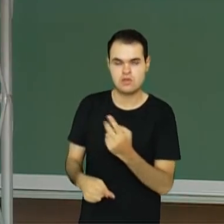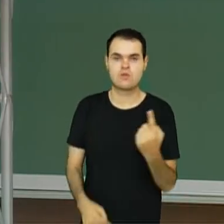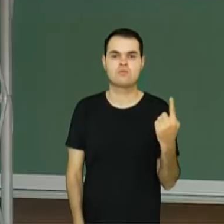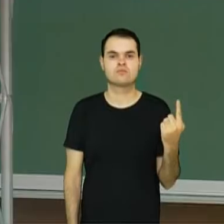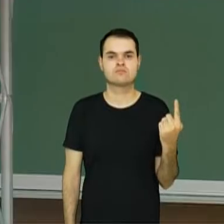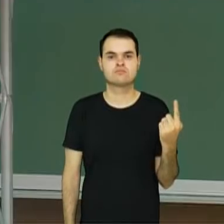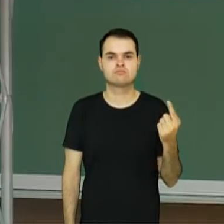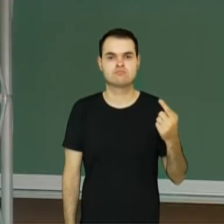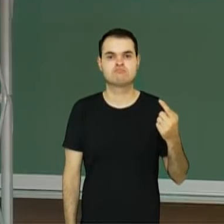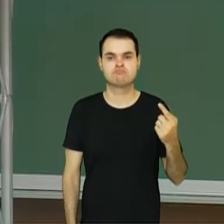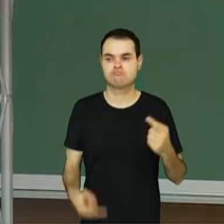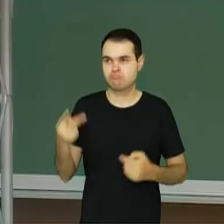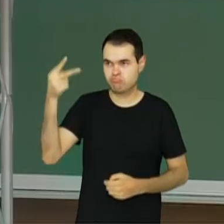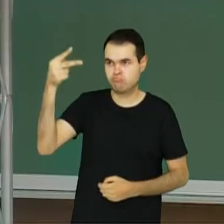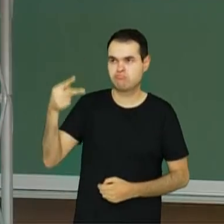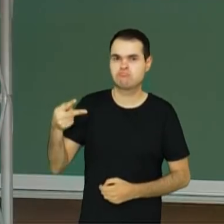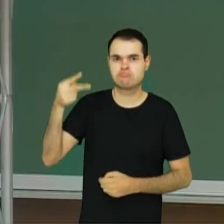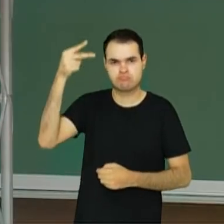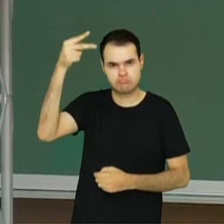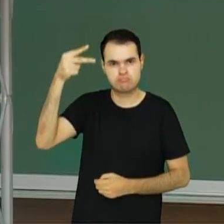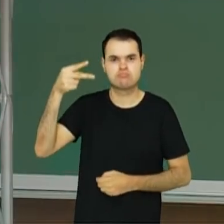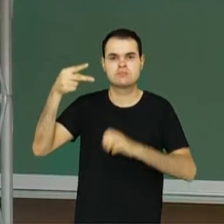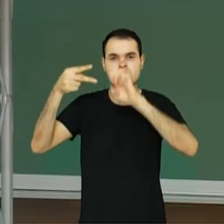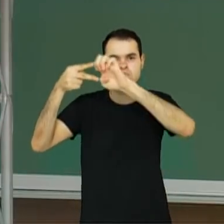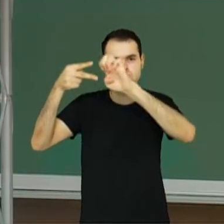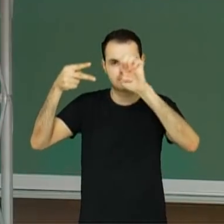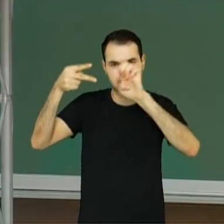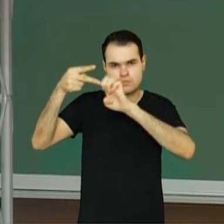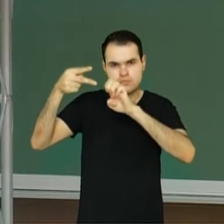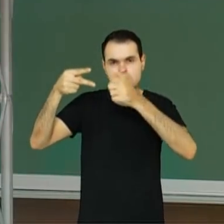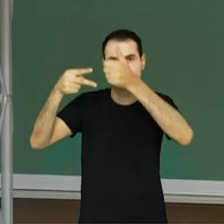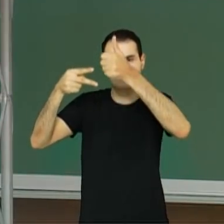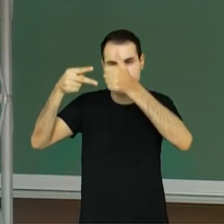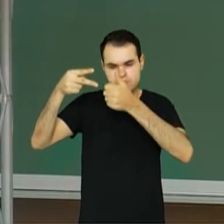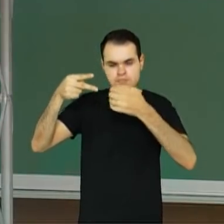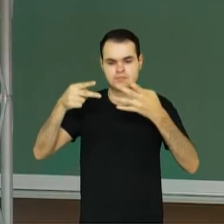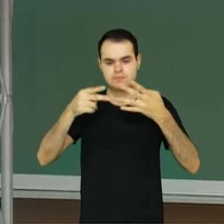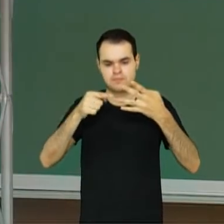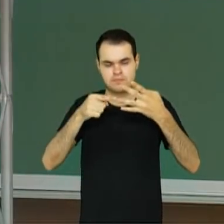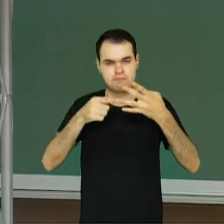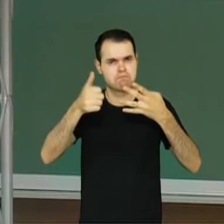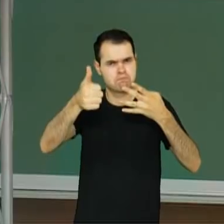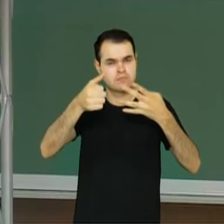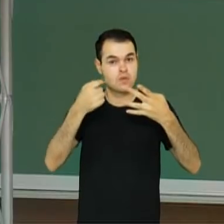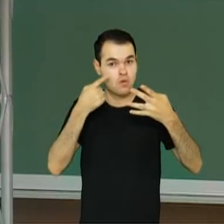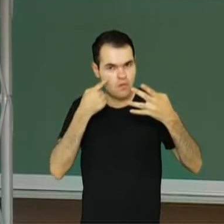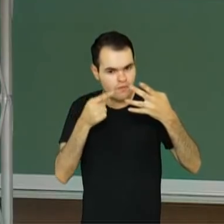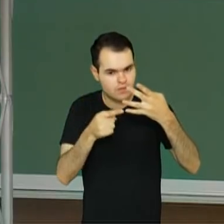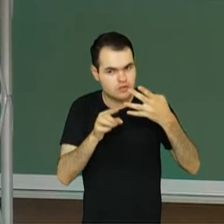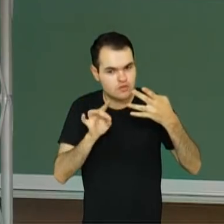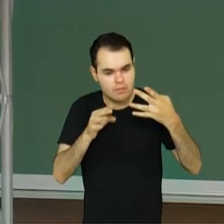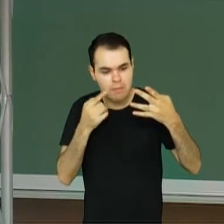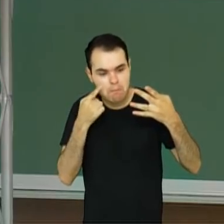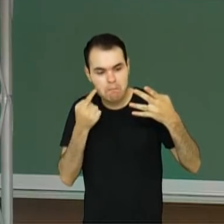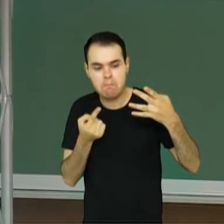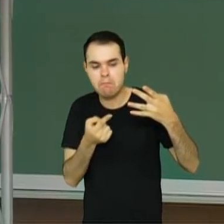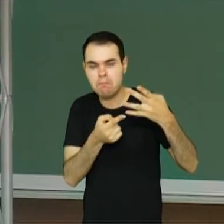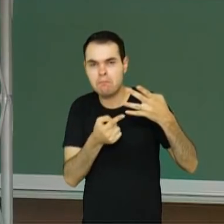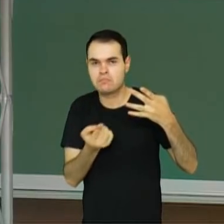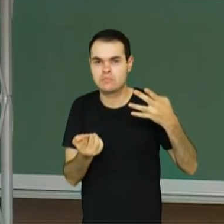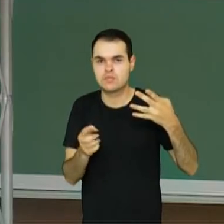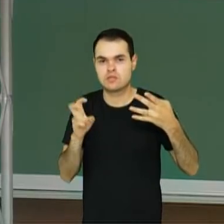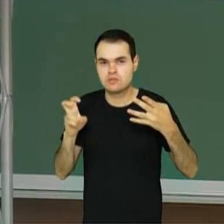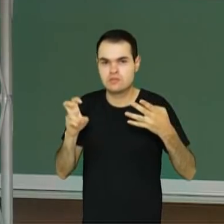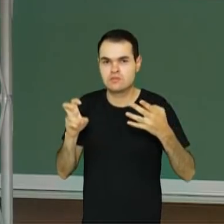2 funciona para as duas equações, então ele é solução do sistema. Agora eu vou conferir o último só por garantia. 5 mais 1 é 6.